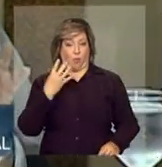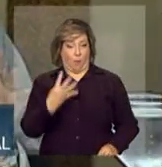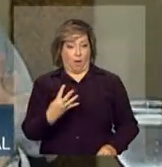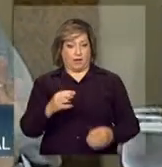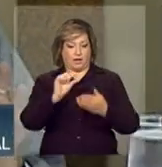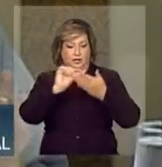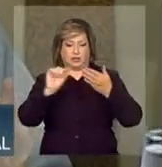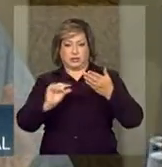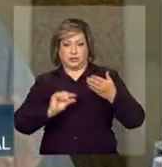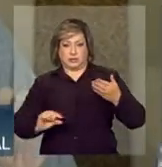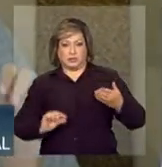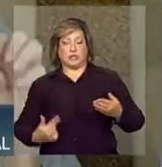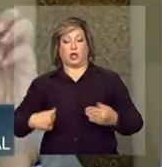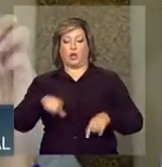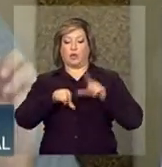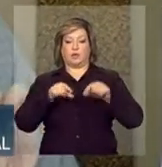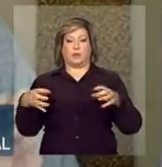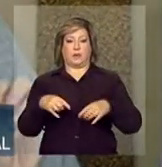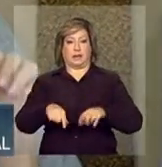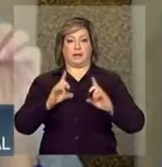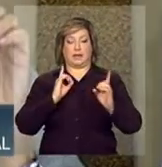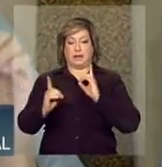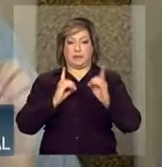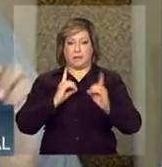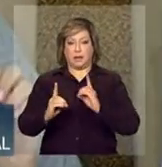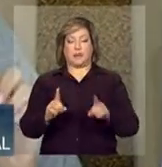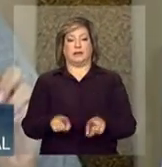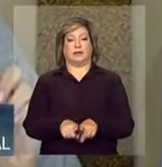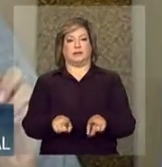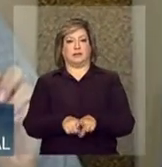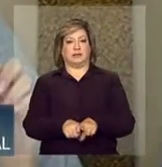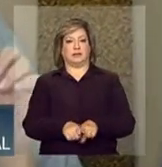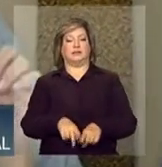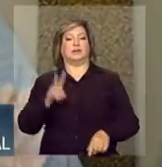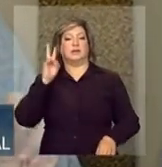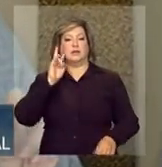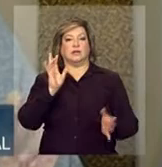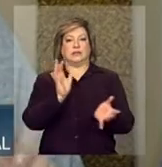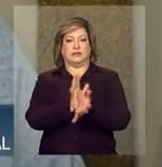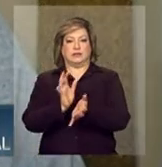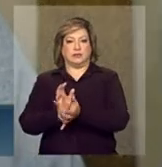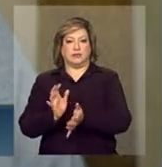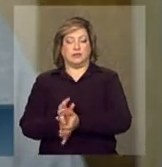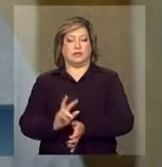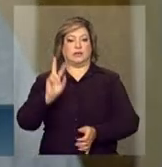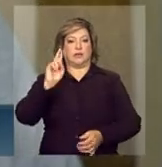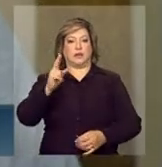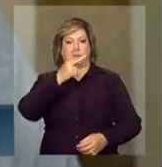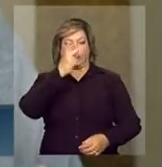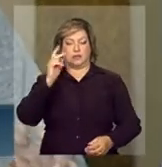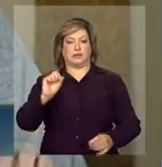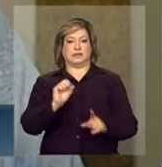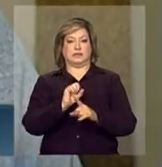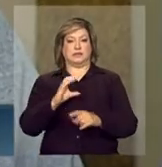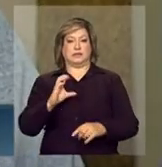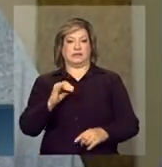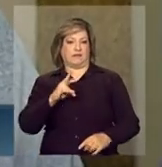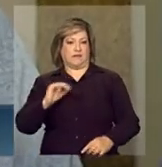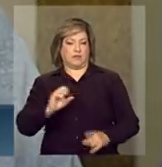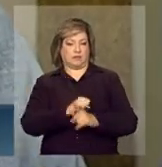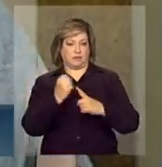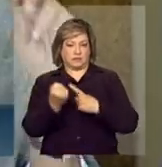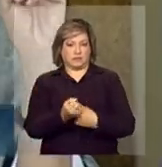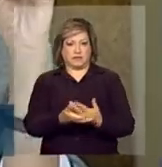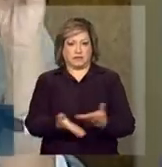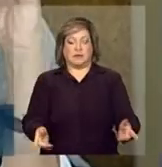nós definimos para esse debate: o Pacto Federativo, gestão intersetorial, papel da sociedade civil, monitoramento da gestão